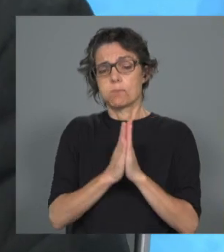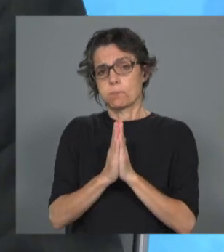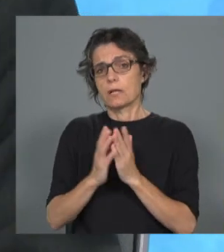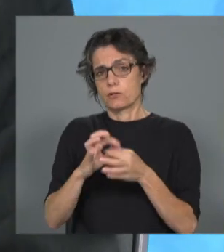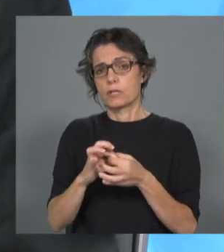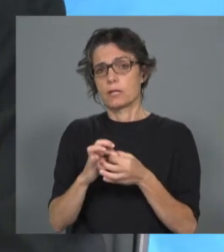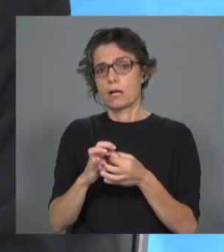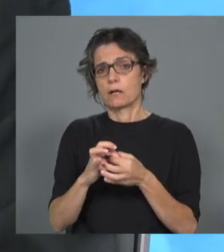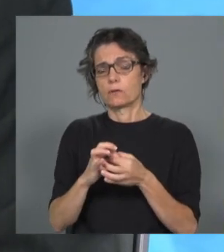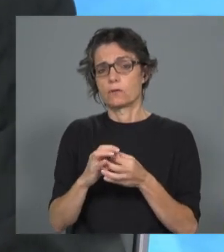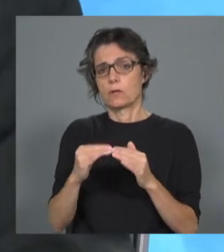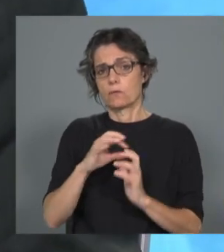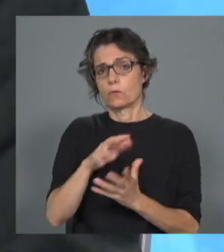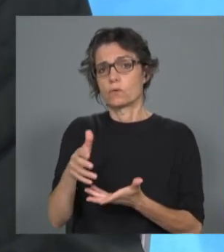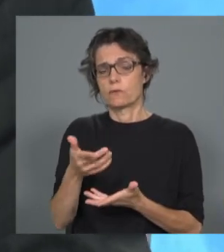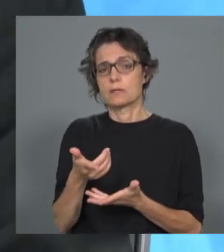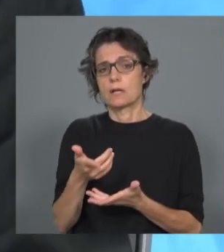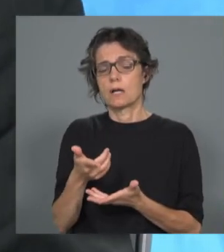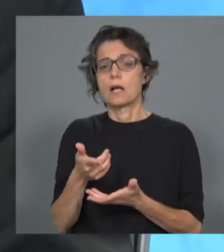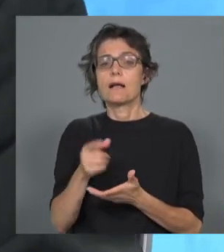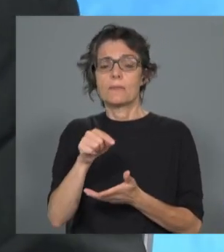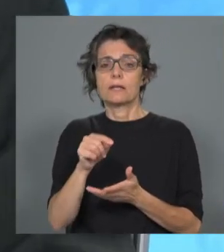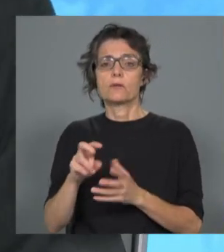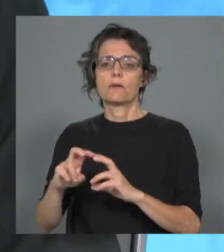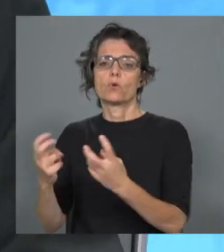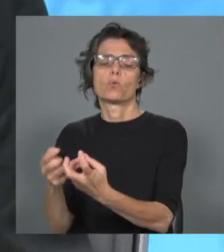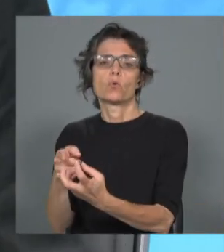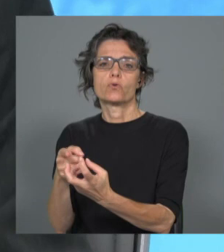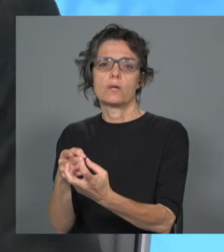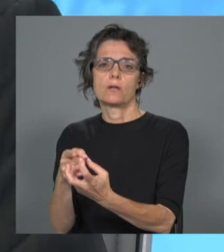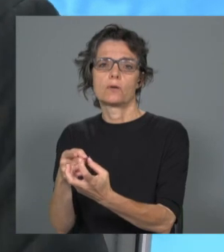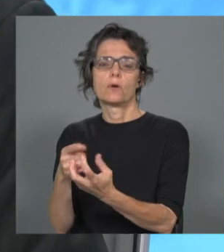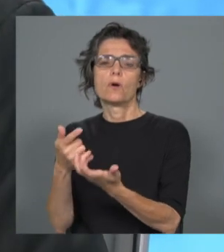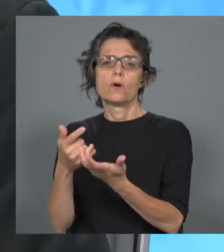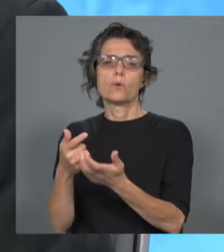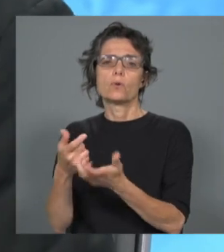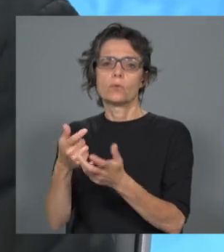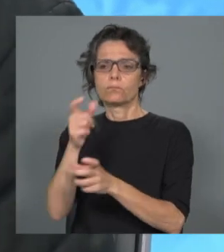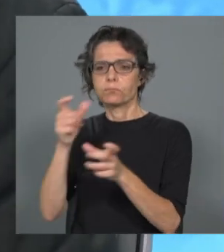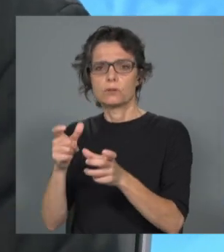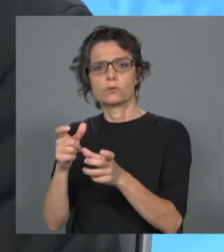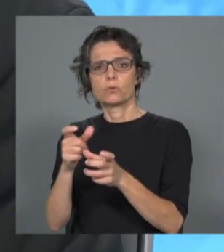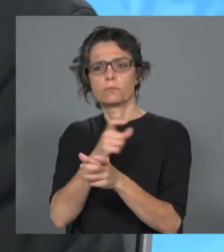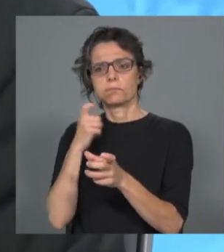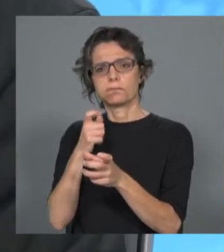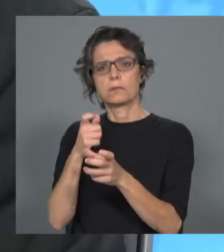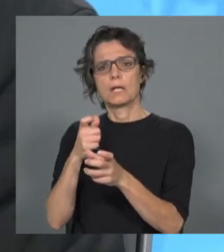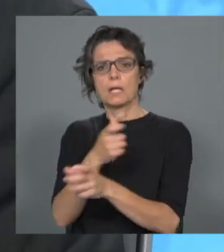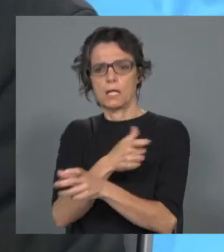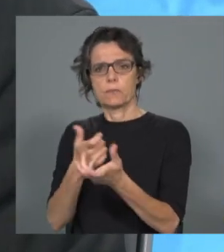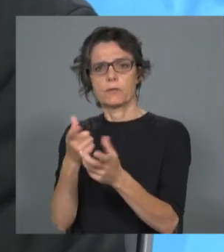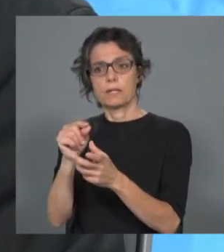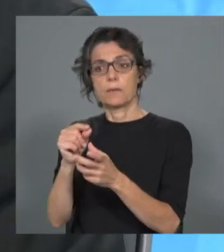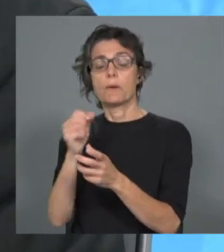estrito, tem de haver um conselho pastoral. Mas é um conselho pastoral em condições, que seja representativo, que esteja aberto até a